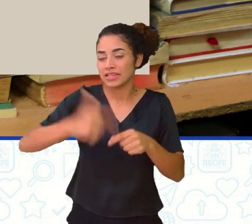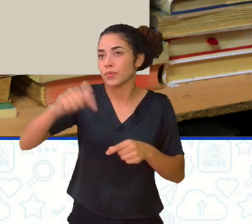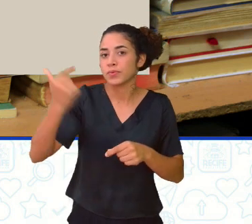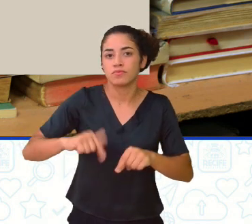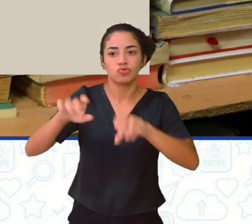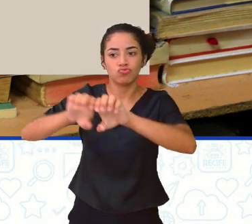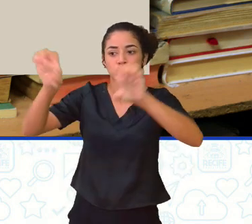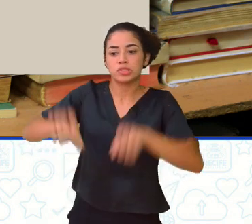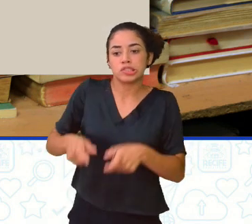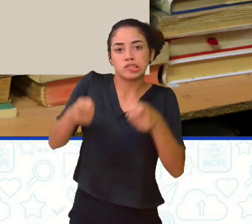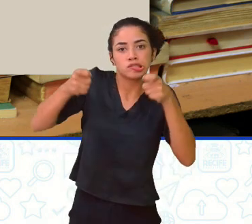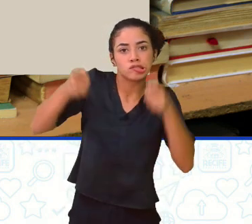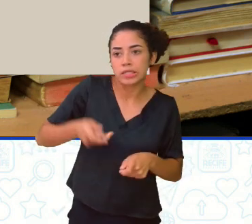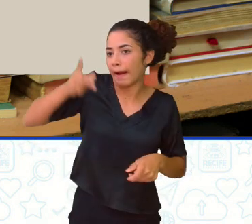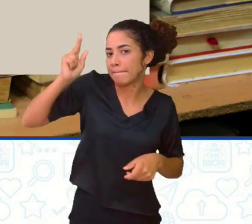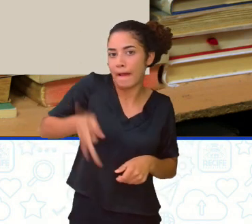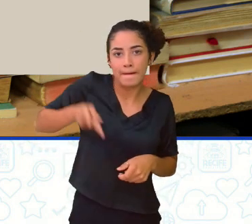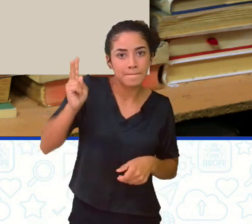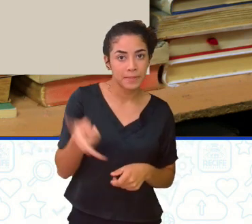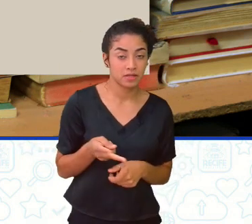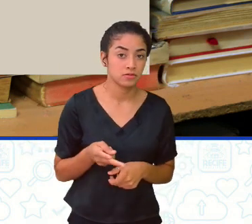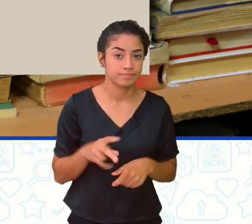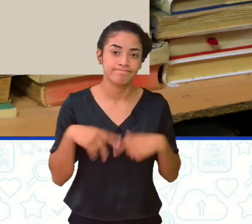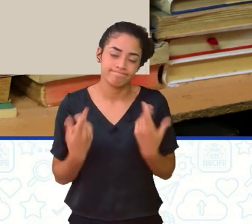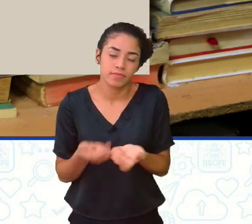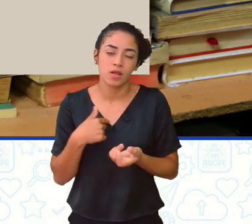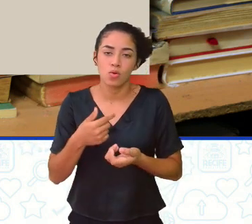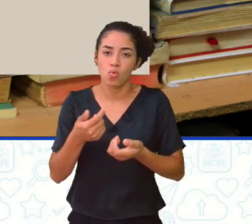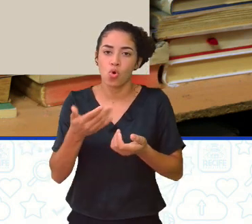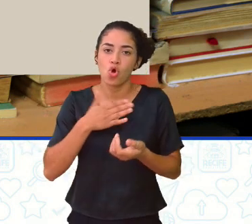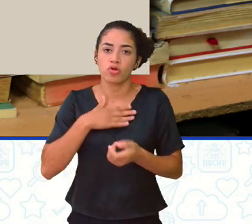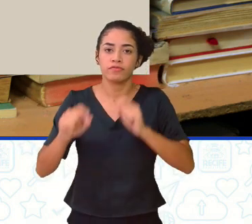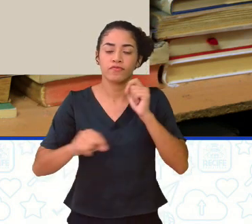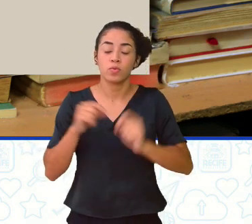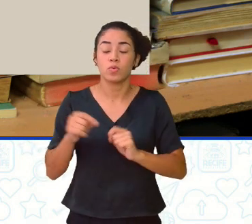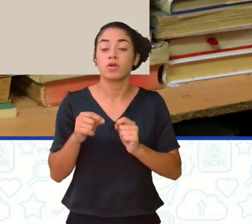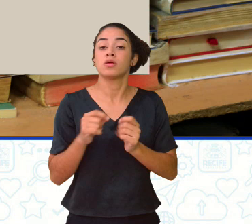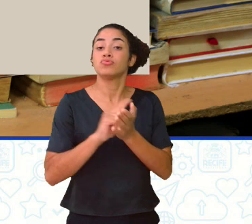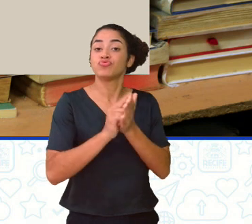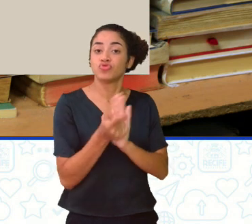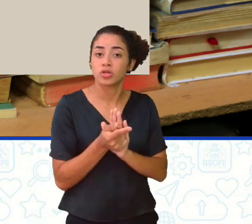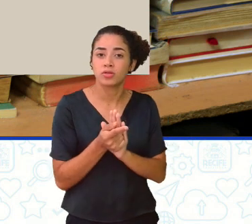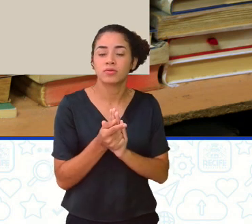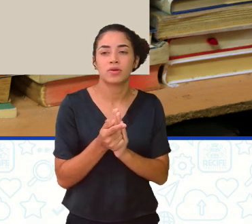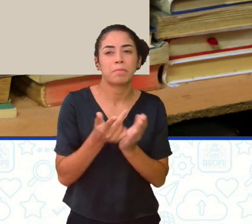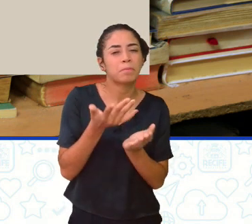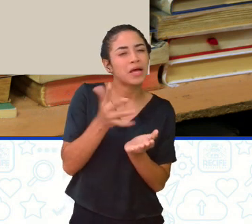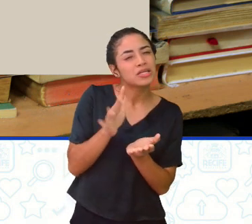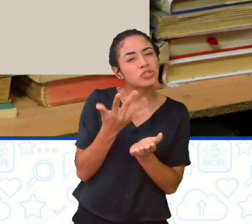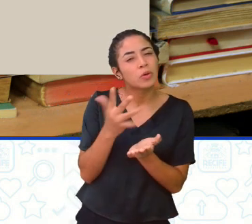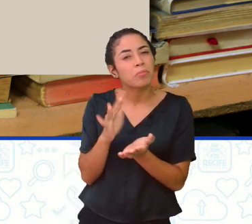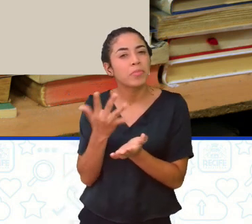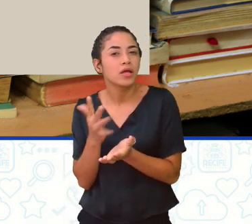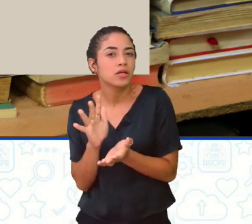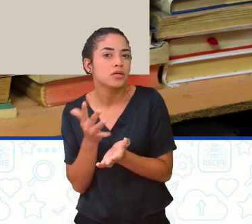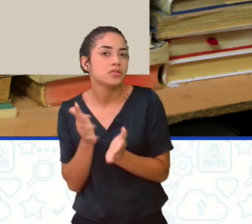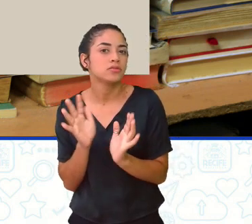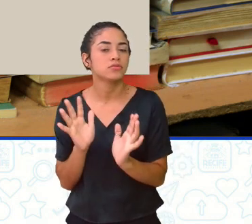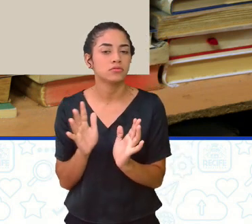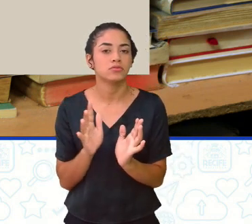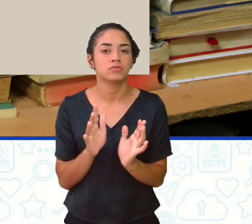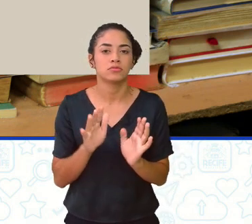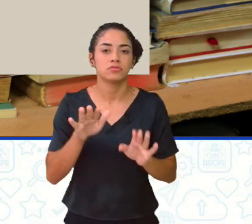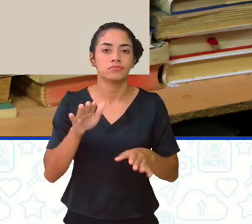fixa. Normalmente, eu costumo dizer que os gêneros são formas mais ou menos estáveis, né? Tal como Marcuse já